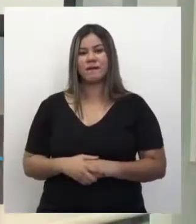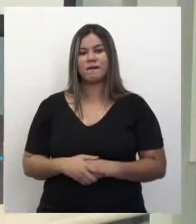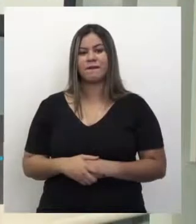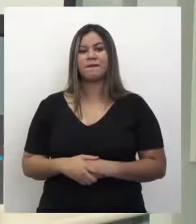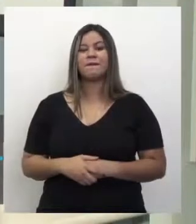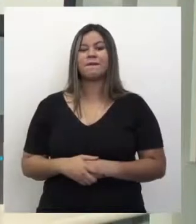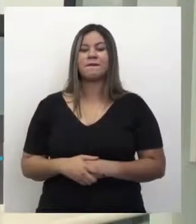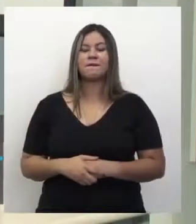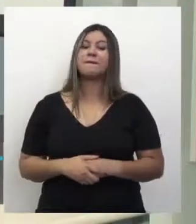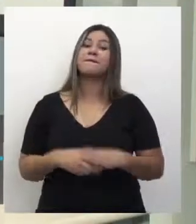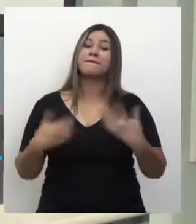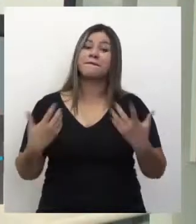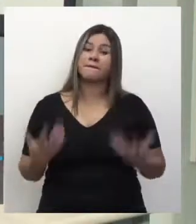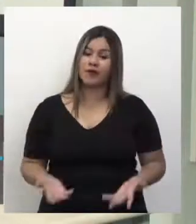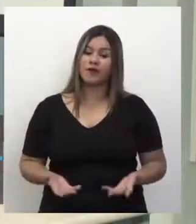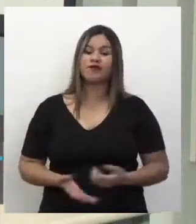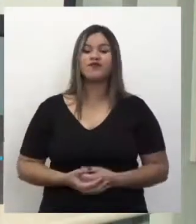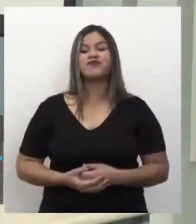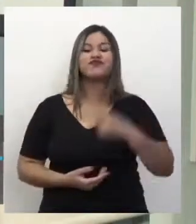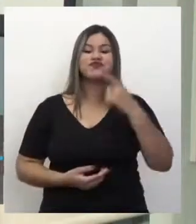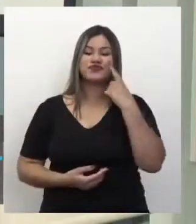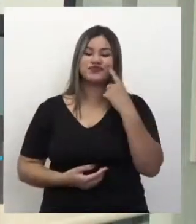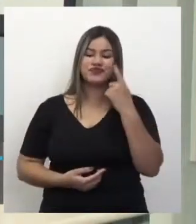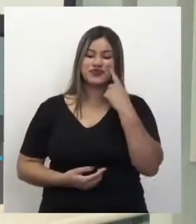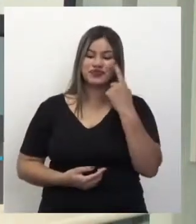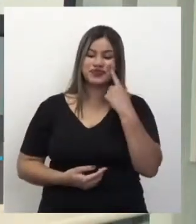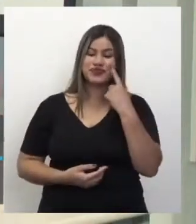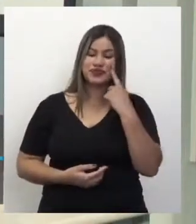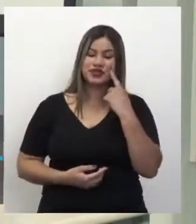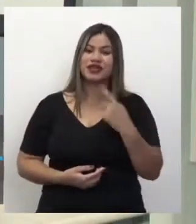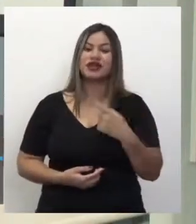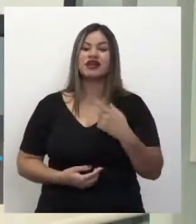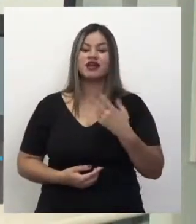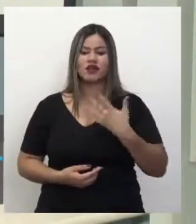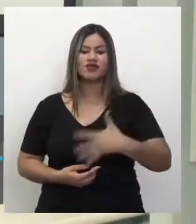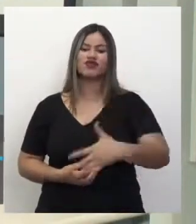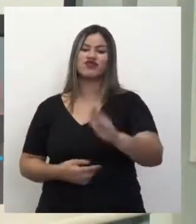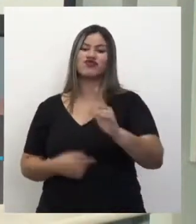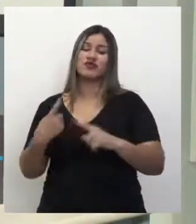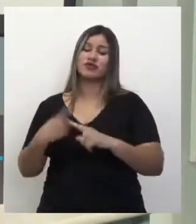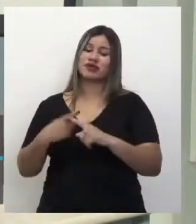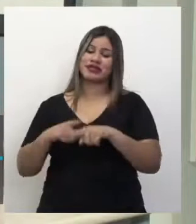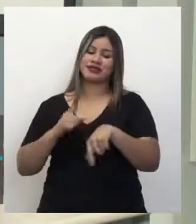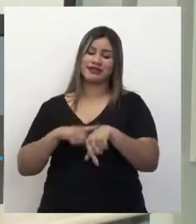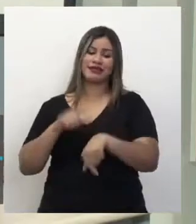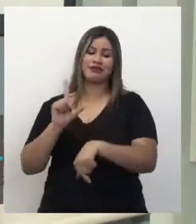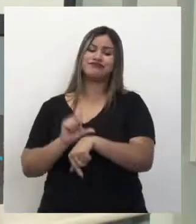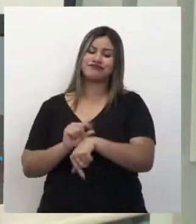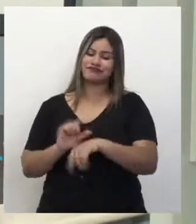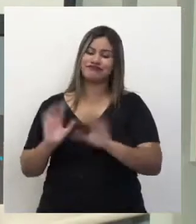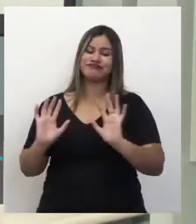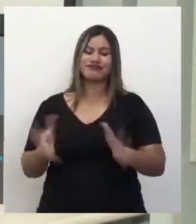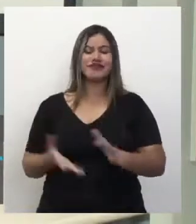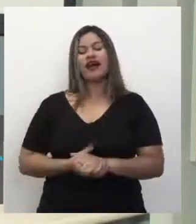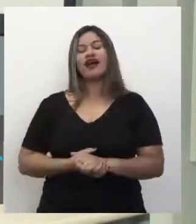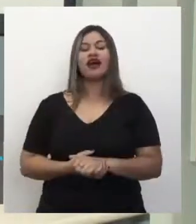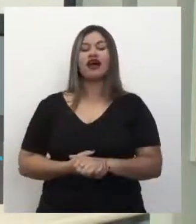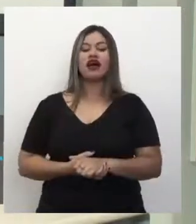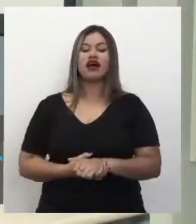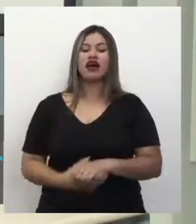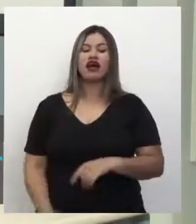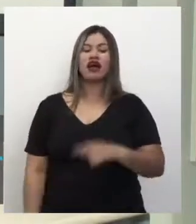risada. Bom, turma, vamos lá. Mais um pouquinho de chat, porque a nossa aula já tá acabando já. Ah, olha só que